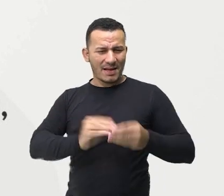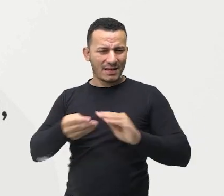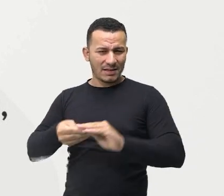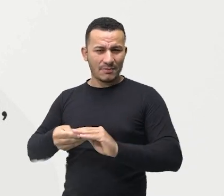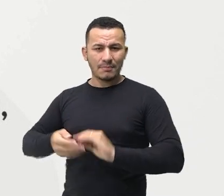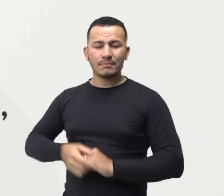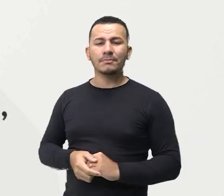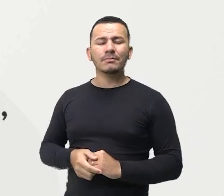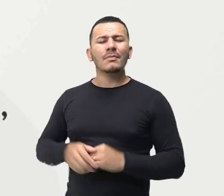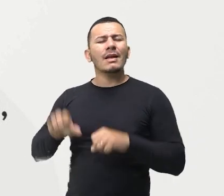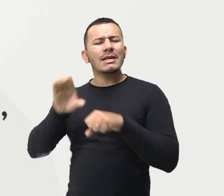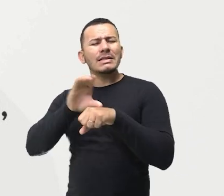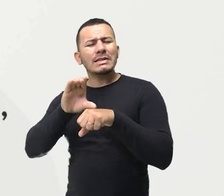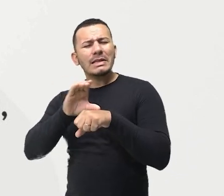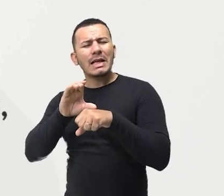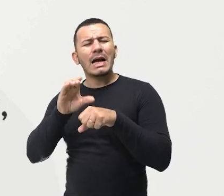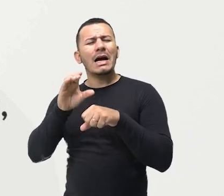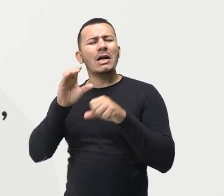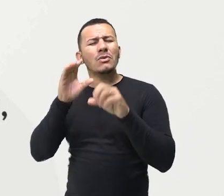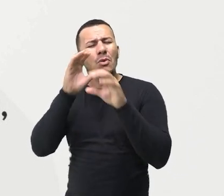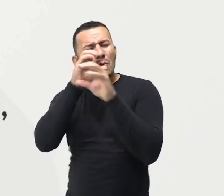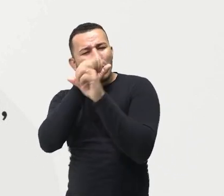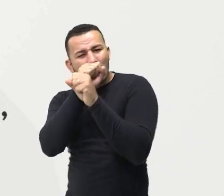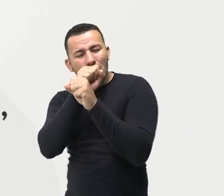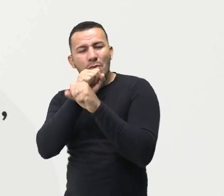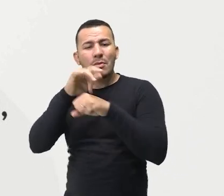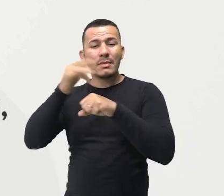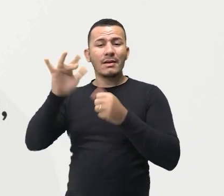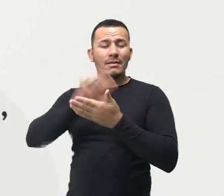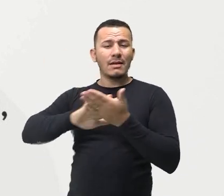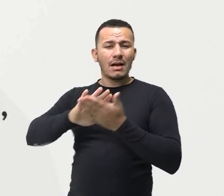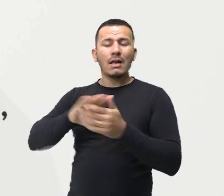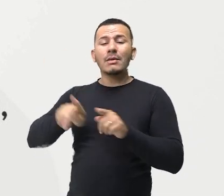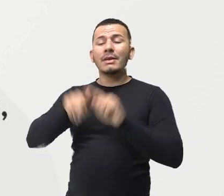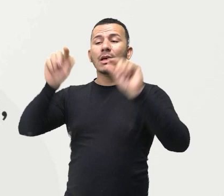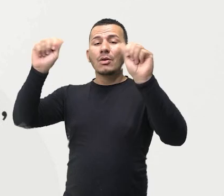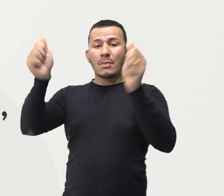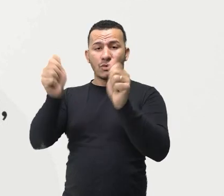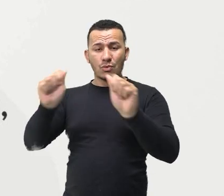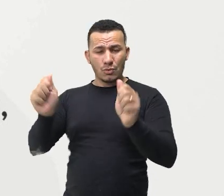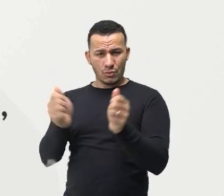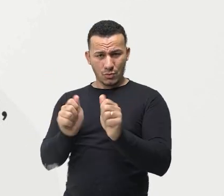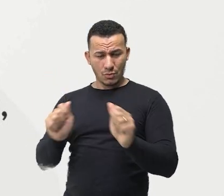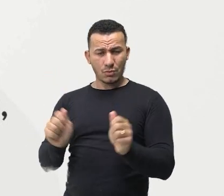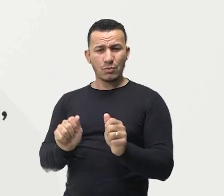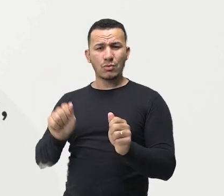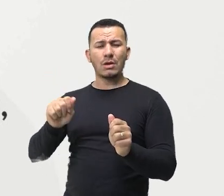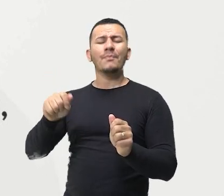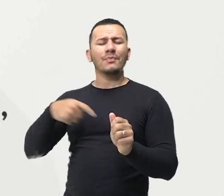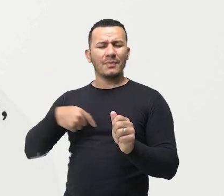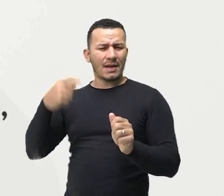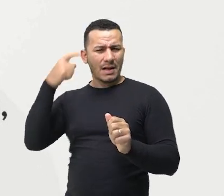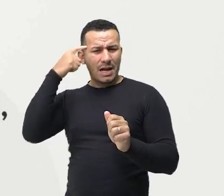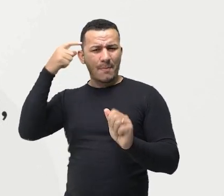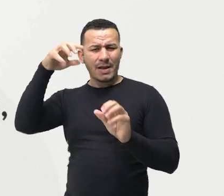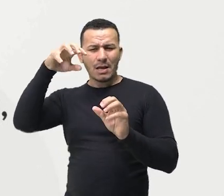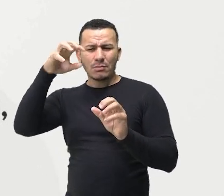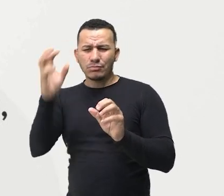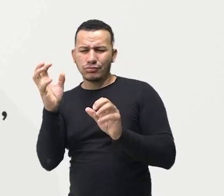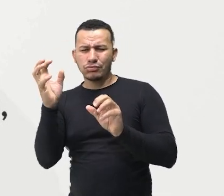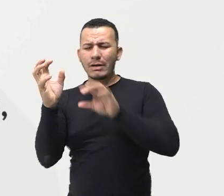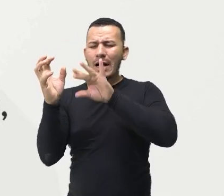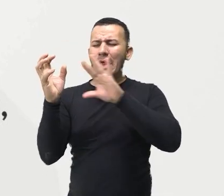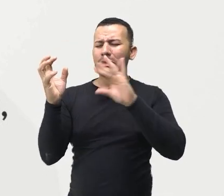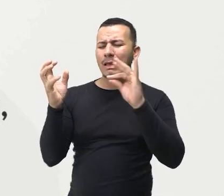observando? Acinzentado, sem brilho. Uma santa, cuja cabeça estava partida com o resto de cola